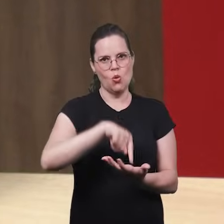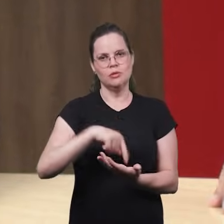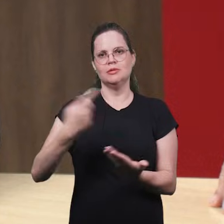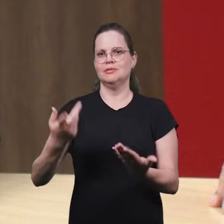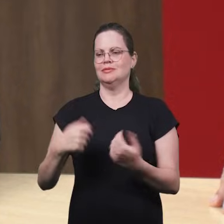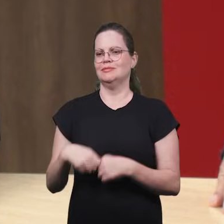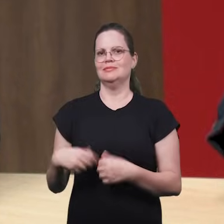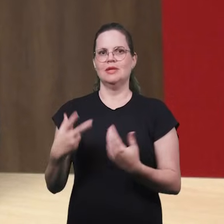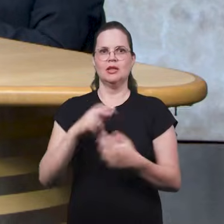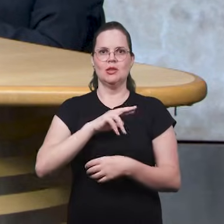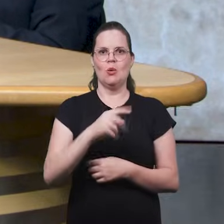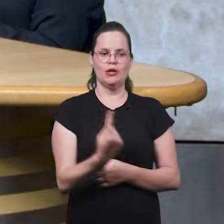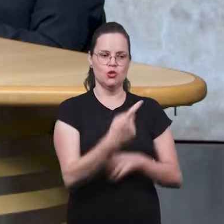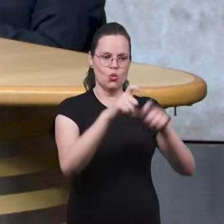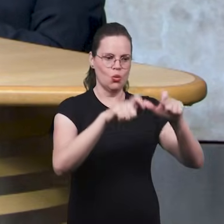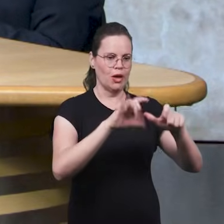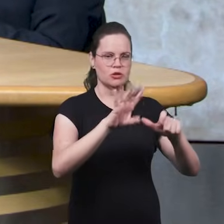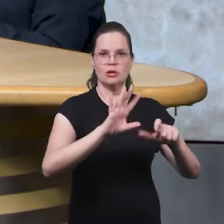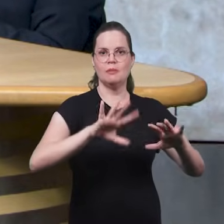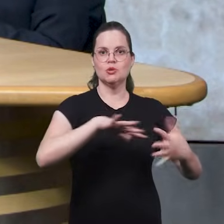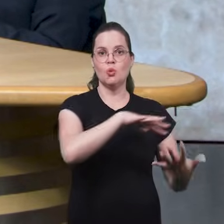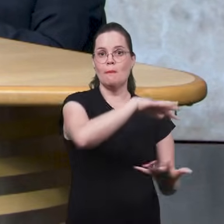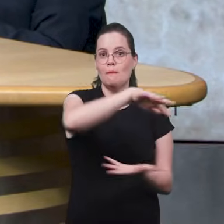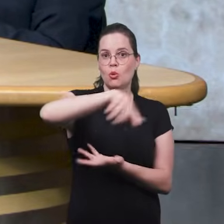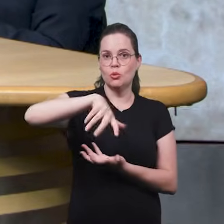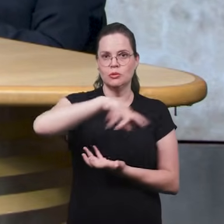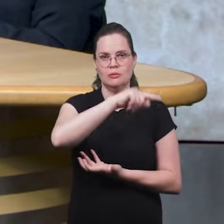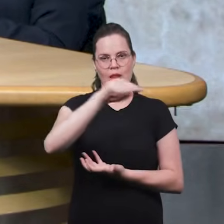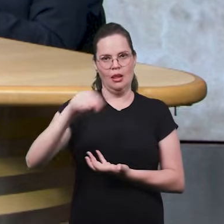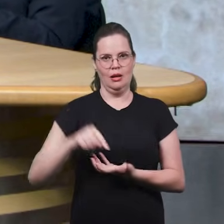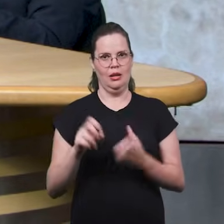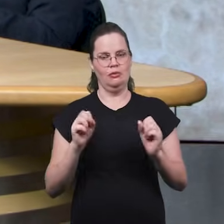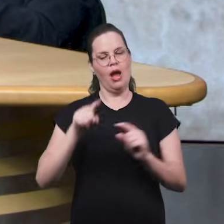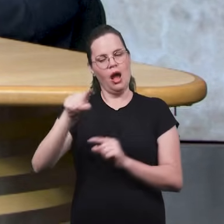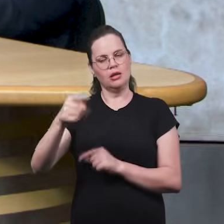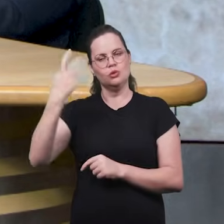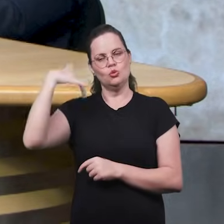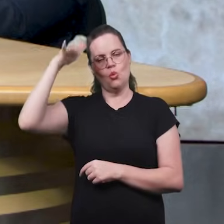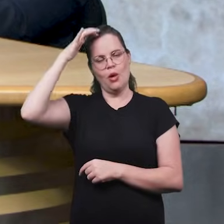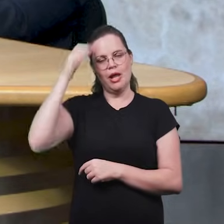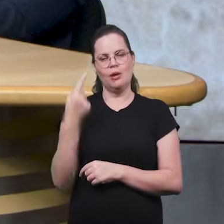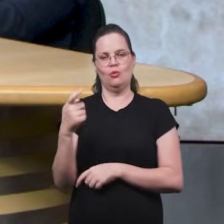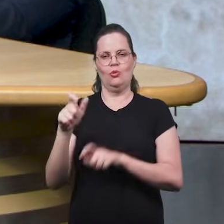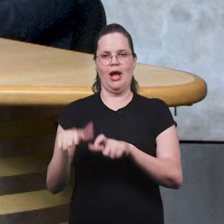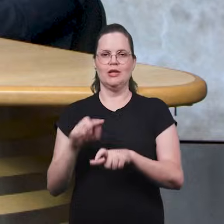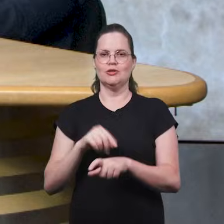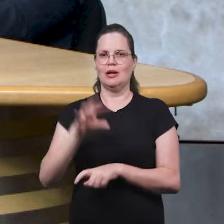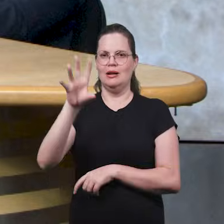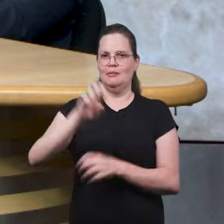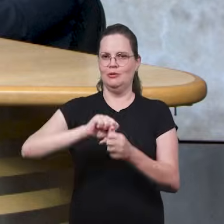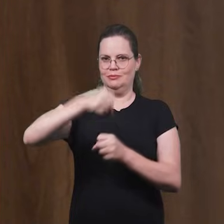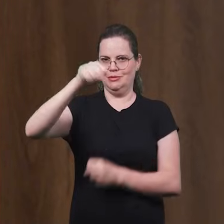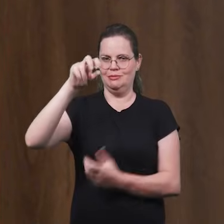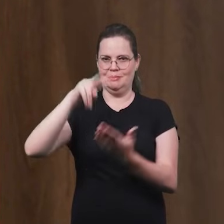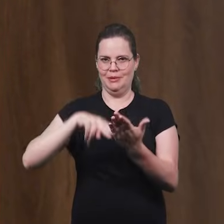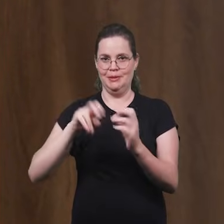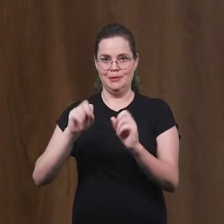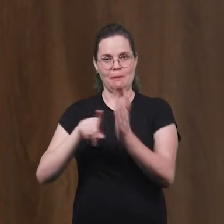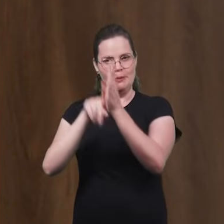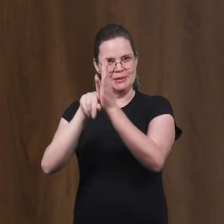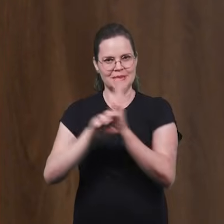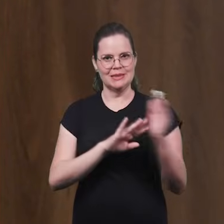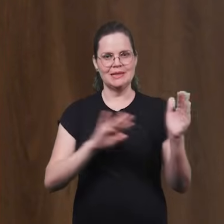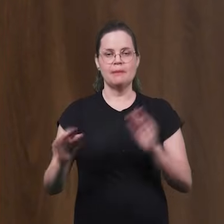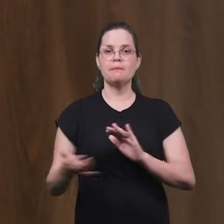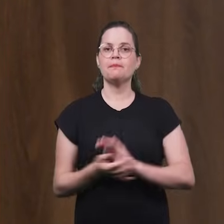mundo inteiro. Não só da Pérsia, mas do mundo inteiro. Não só da Pérsia, mas do mundo inteiro. É verdade. Agora, nesse raciocínio de pesquisa, a gente falou